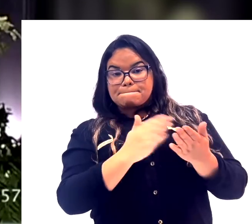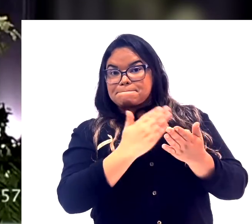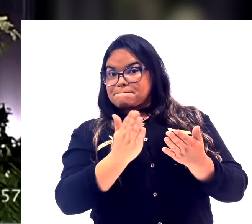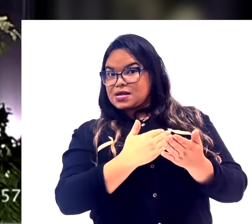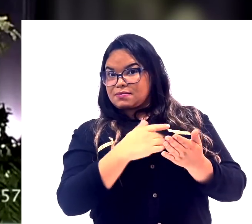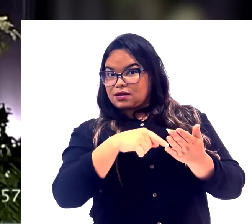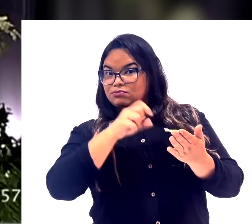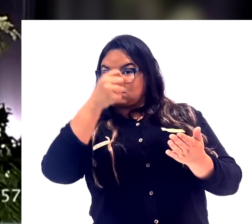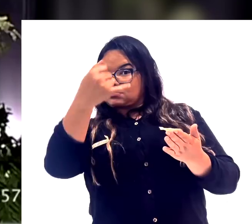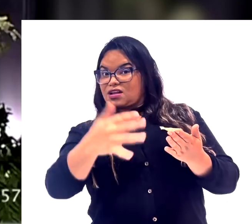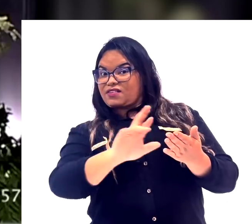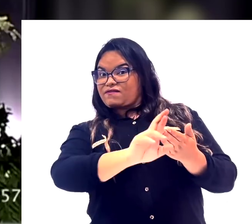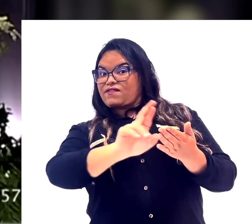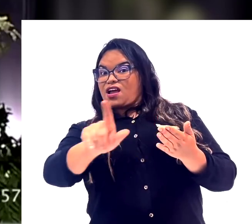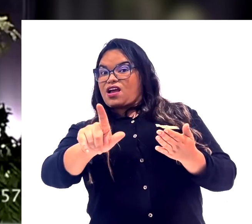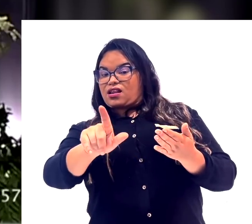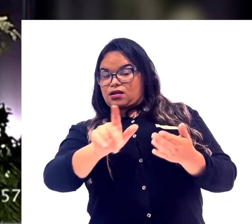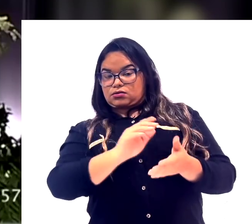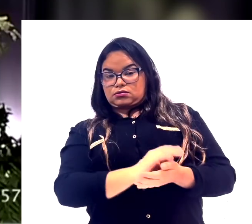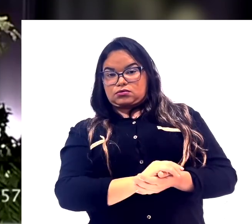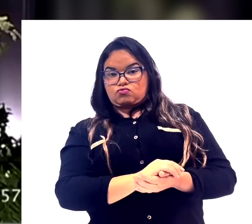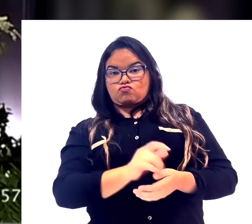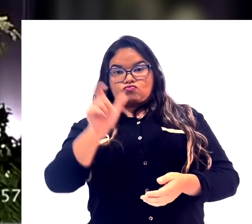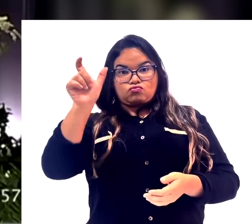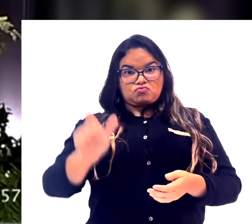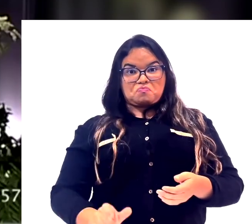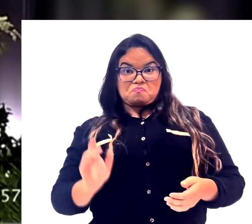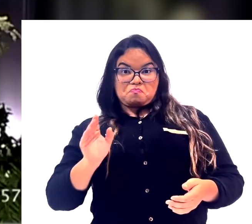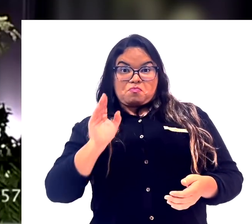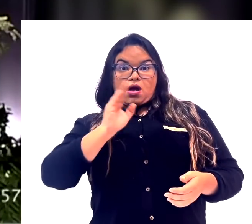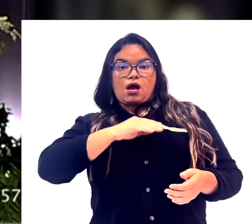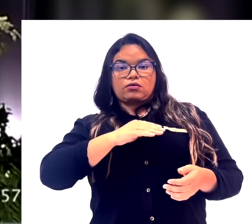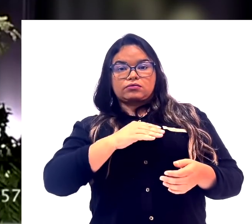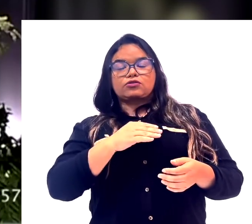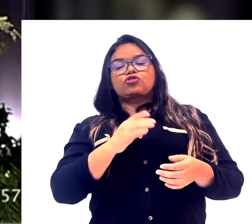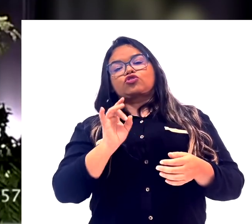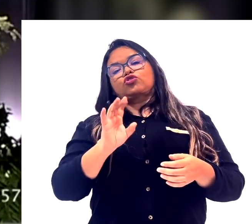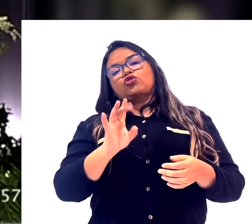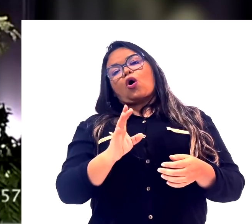levanta quando? Uma vez que Roma seja dividida nos seus componentes.